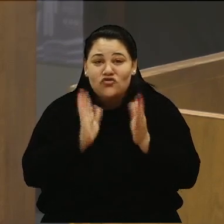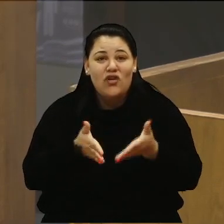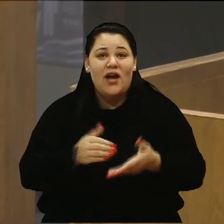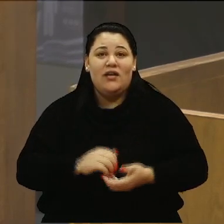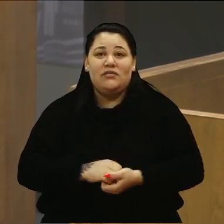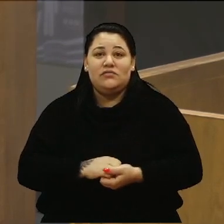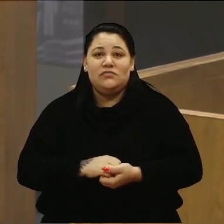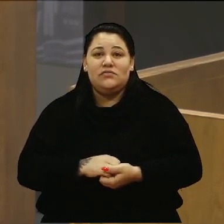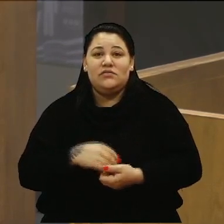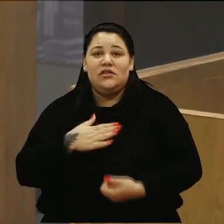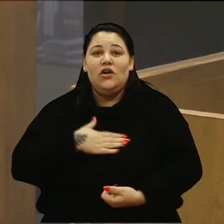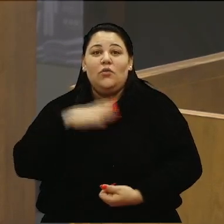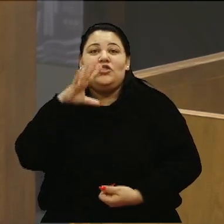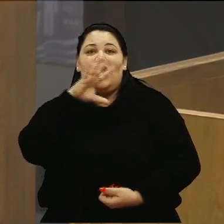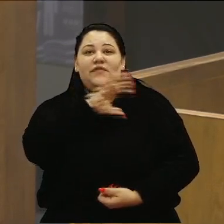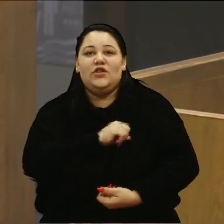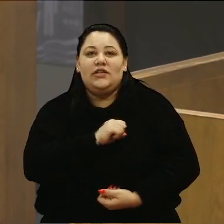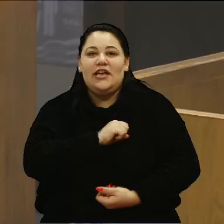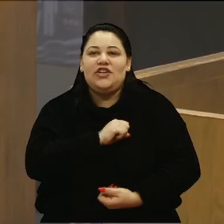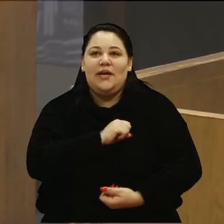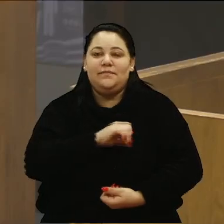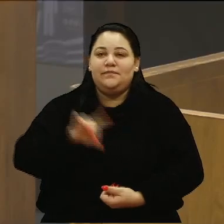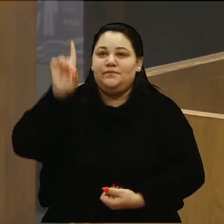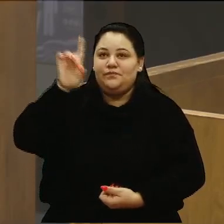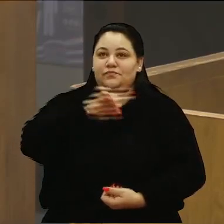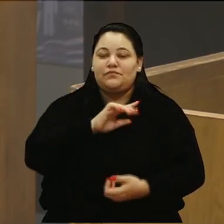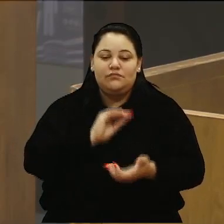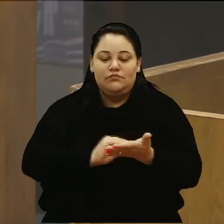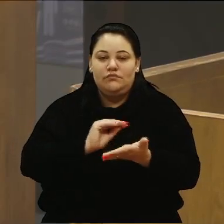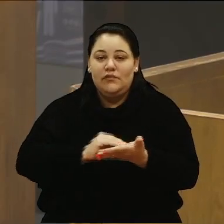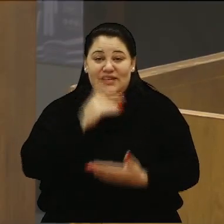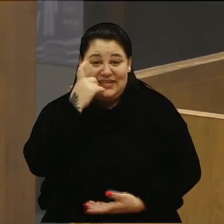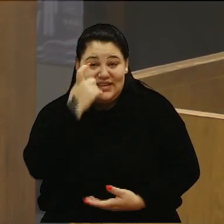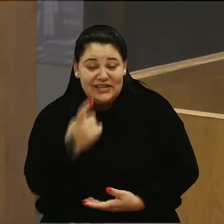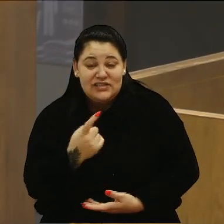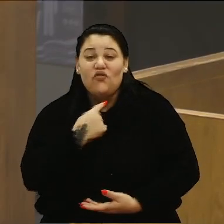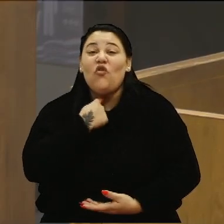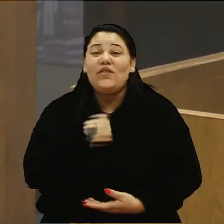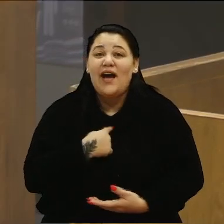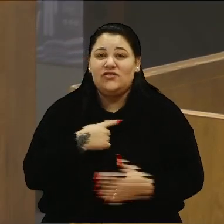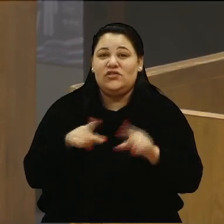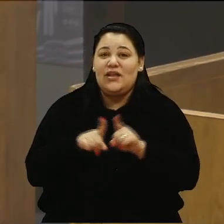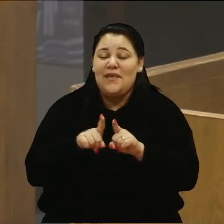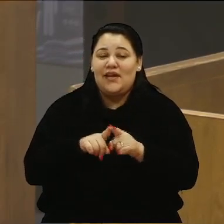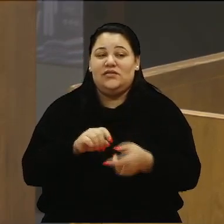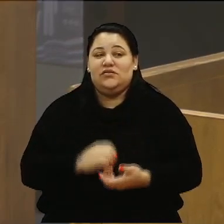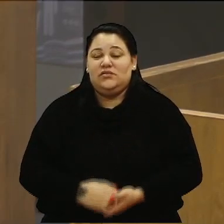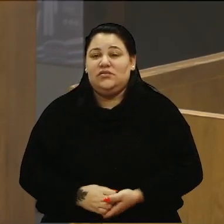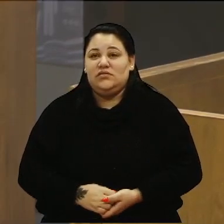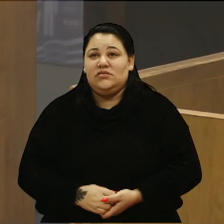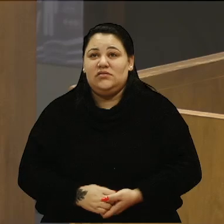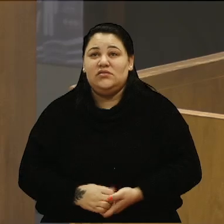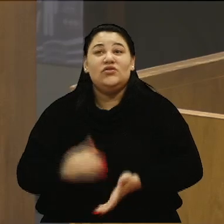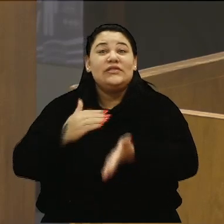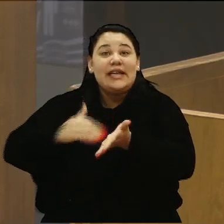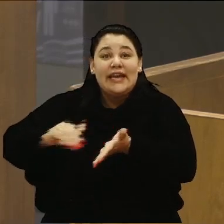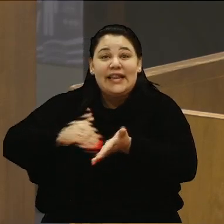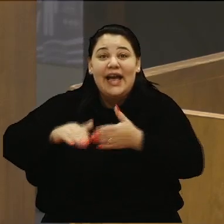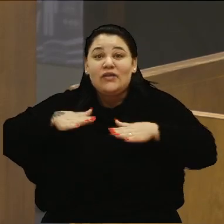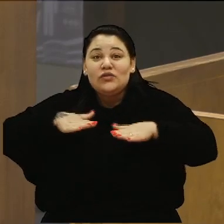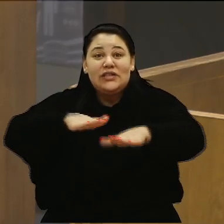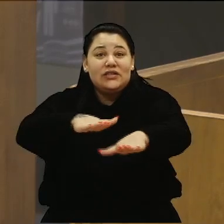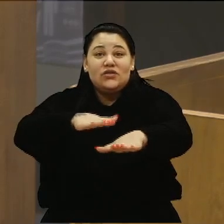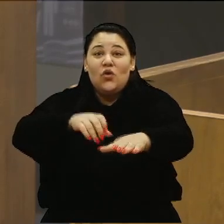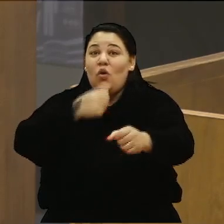Pelo amor de Deus. Falta o quê? Falta interesse, falta vontade. O secretário de trânsito ou qualquer